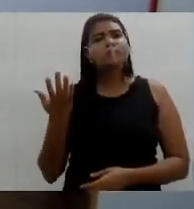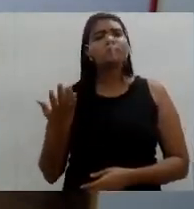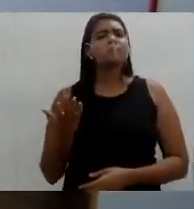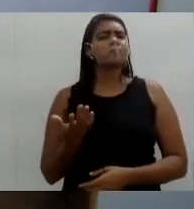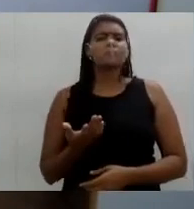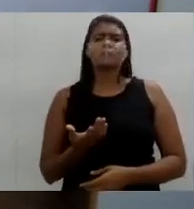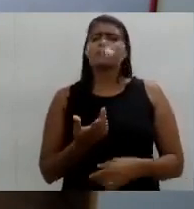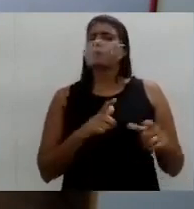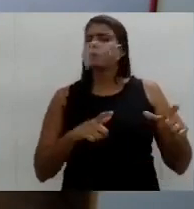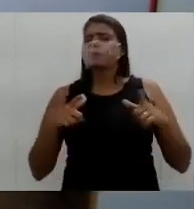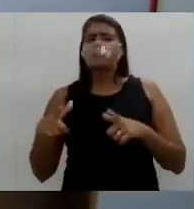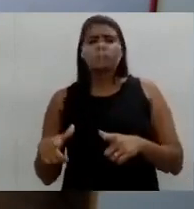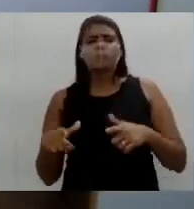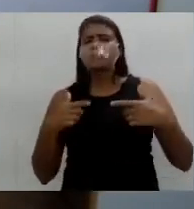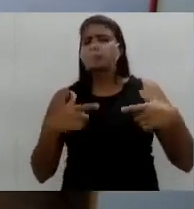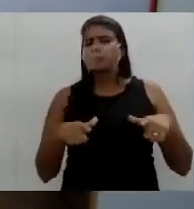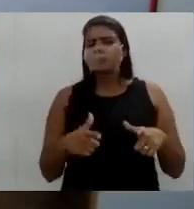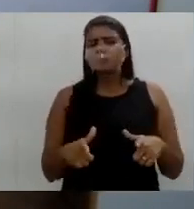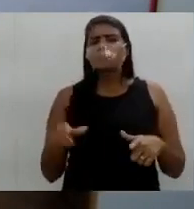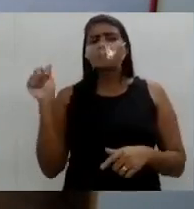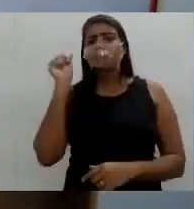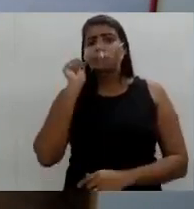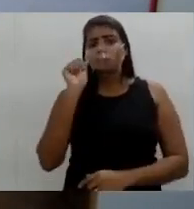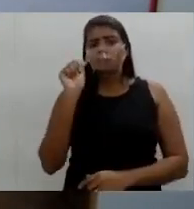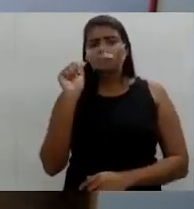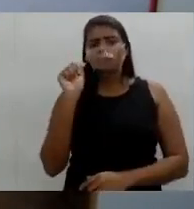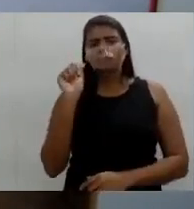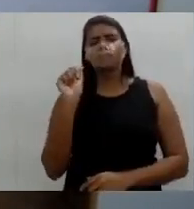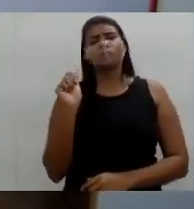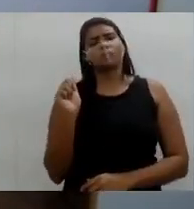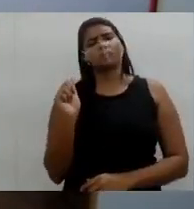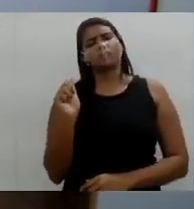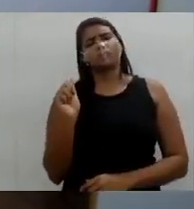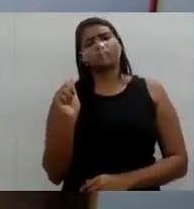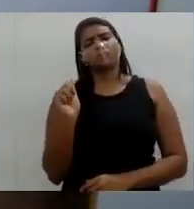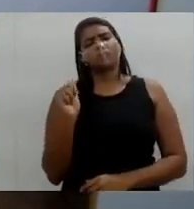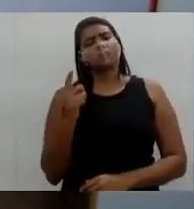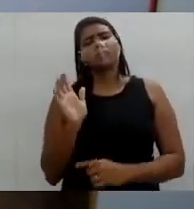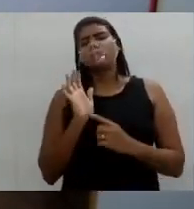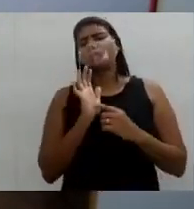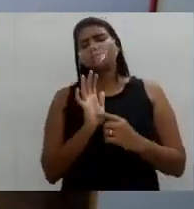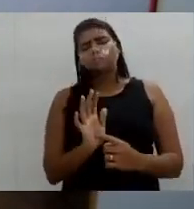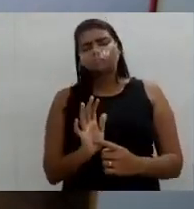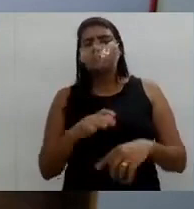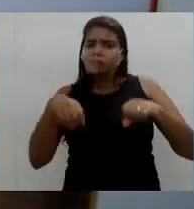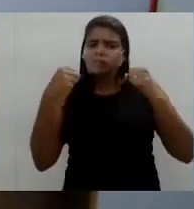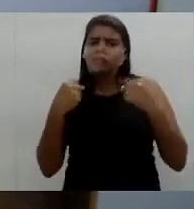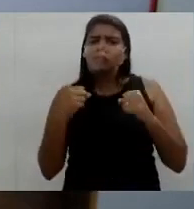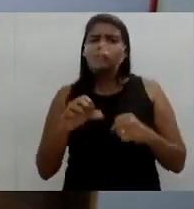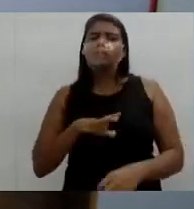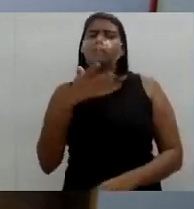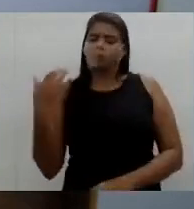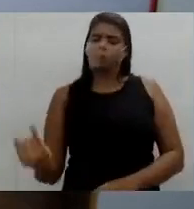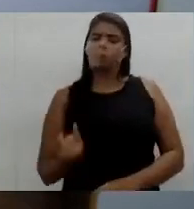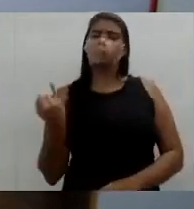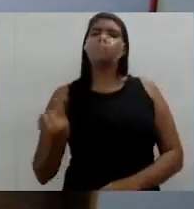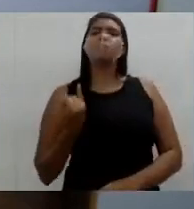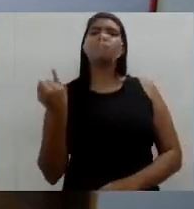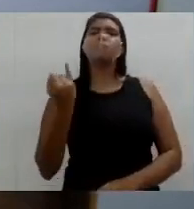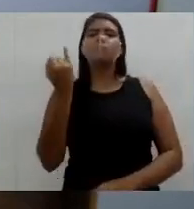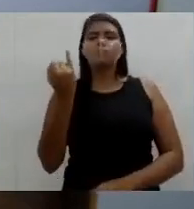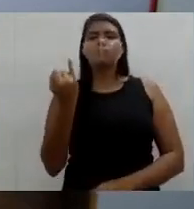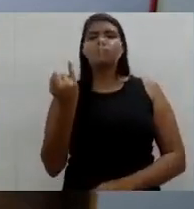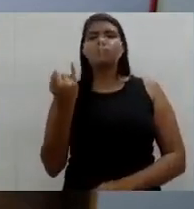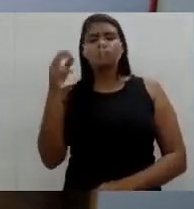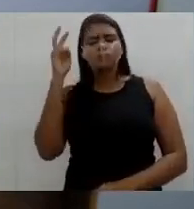em todos os setores, as mulheres elas são menos representadas, né? Então, é muito importante, é um marco